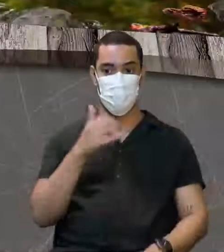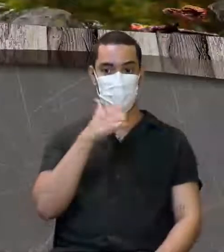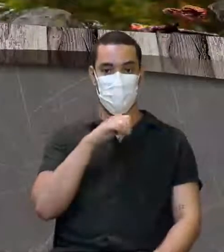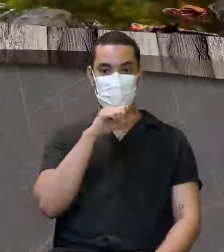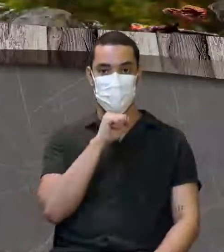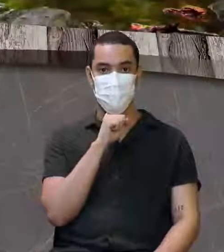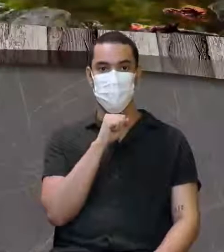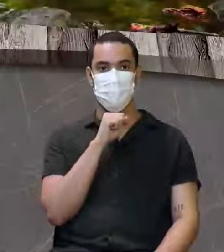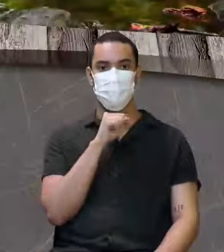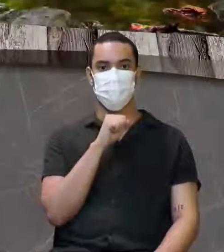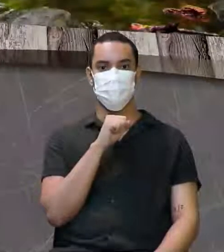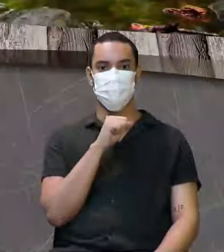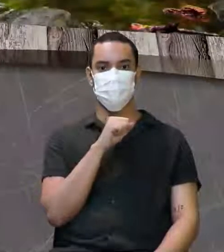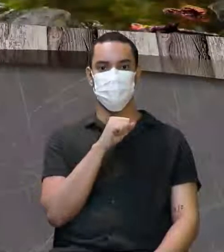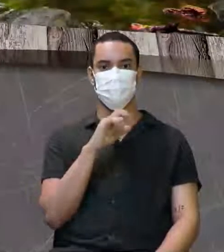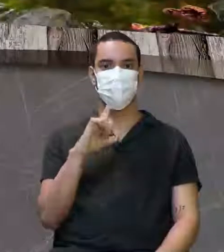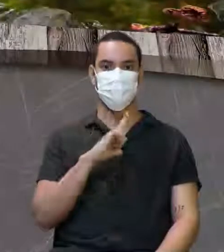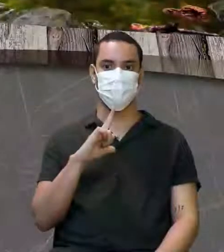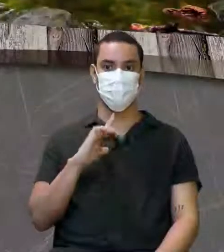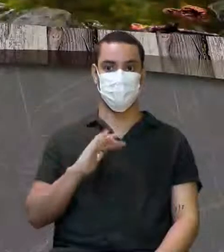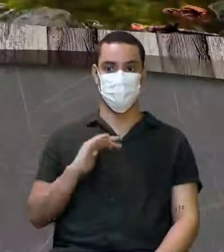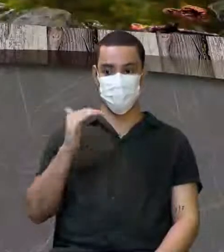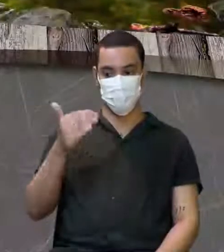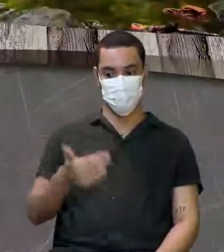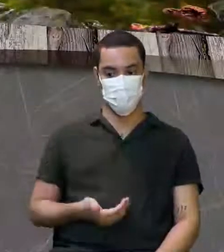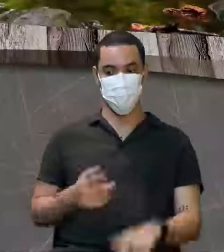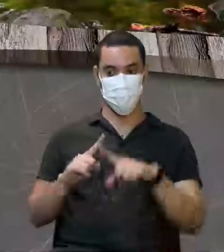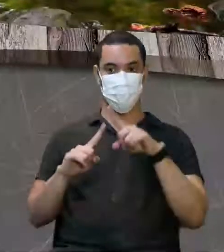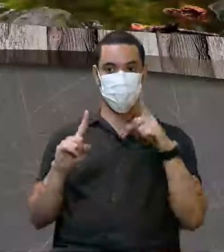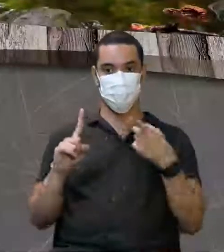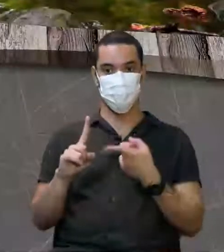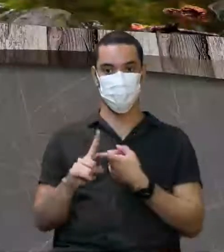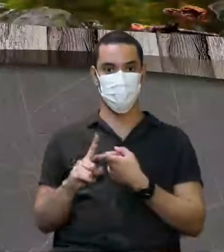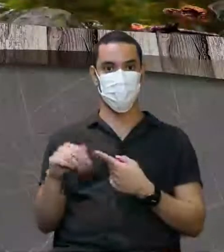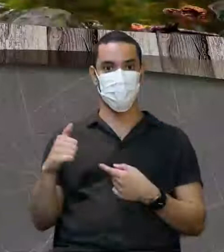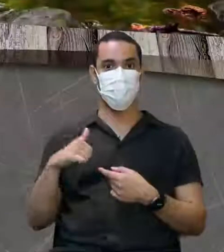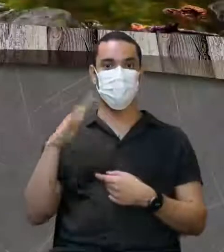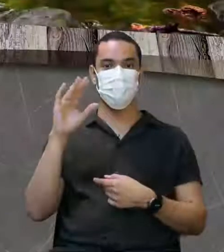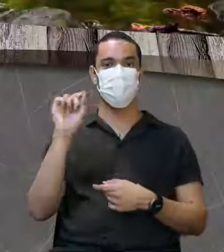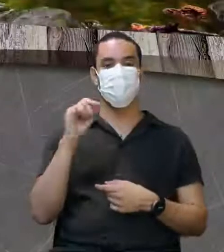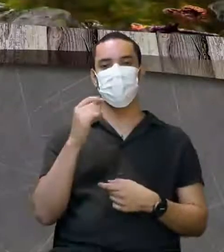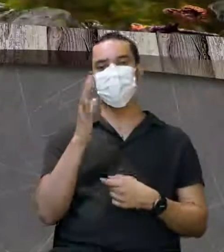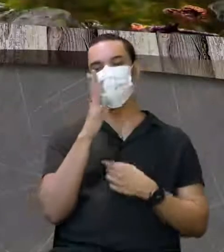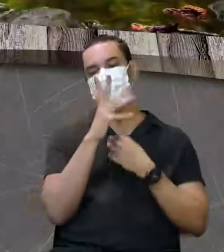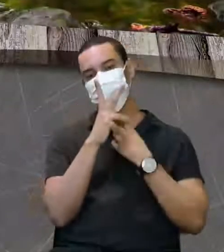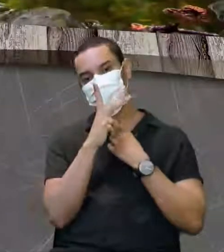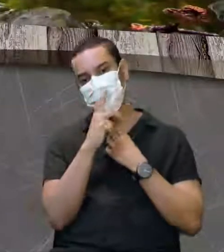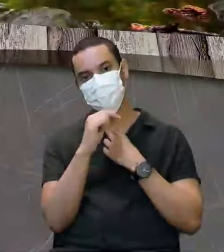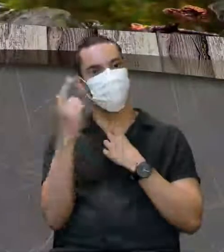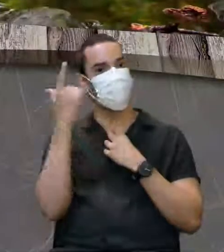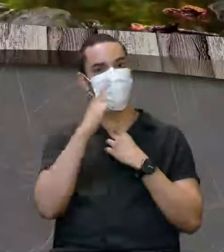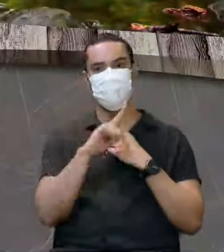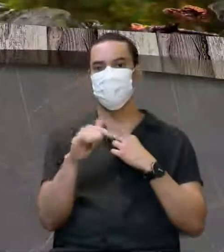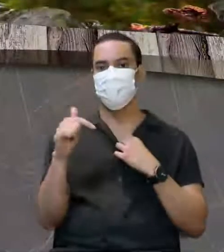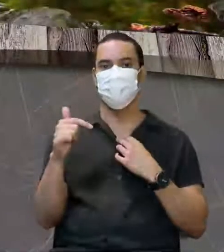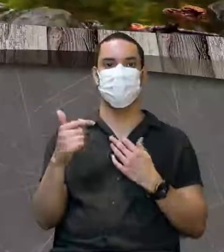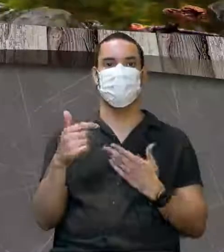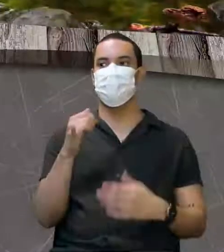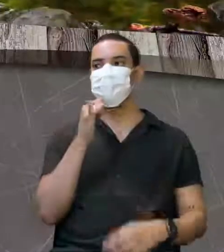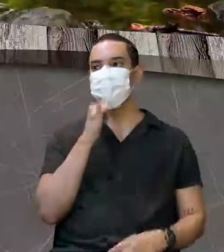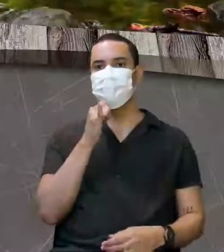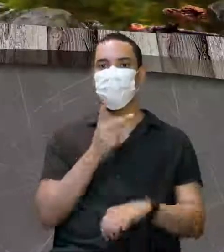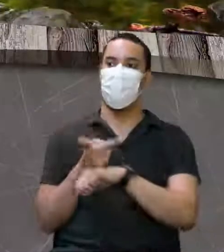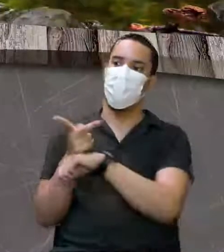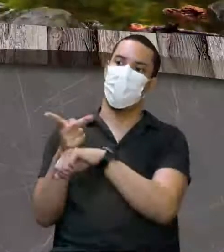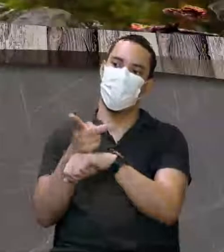mães, no estado de gestação, se tornavam um pouco mais lentas, não conseguiam ficar por muito tempo no período